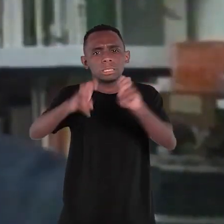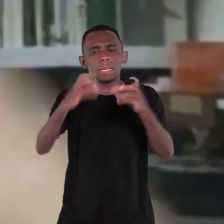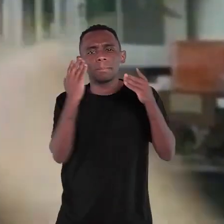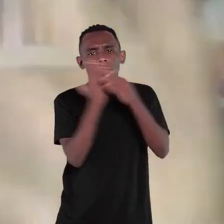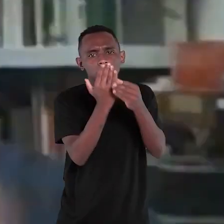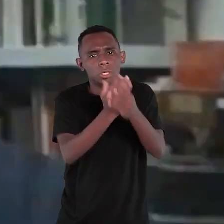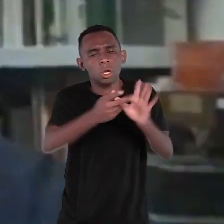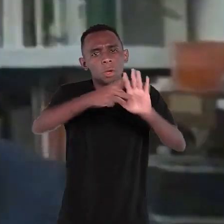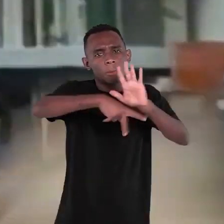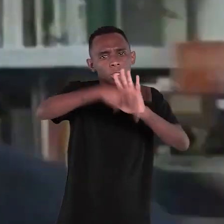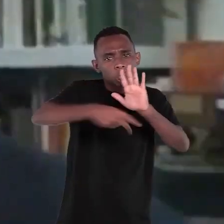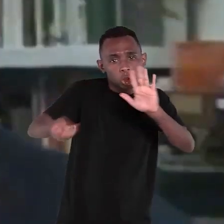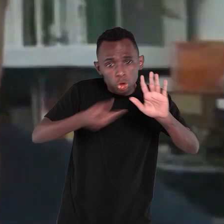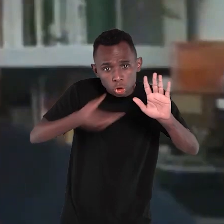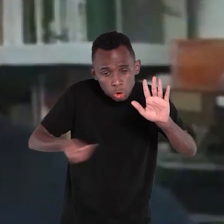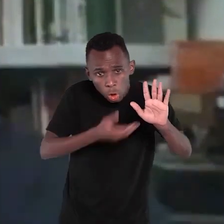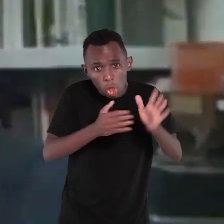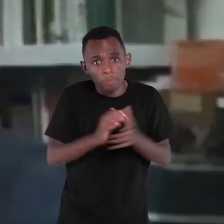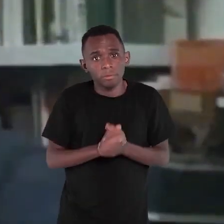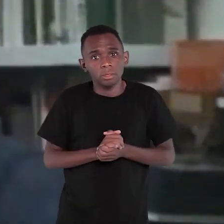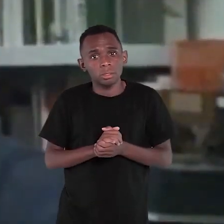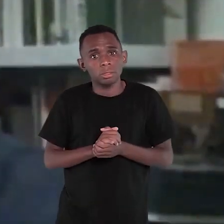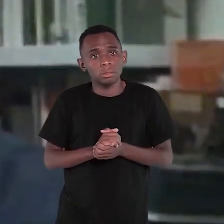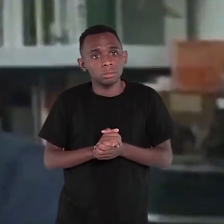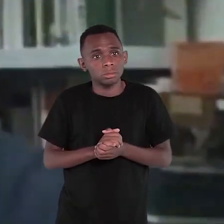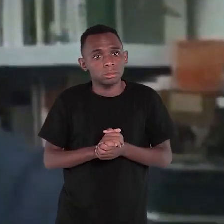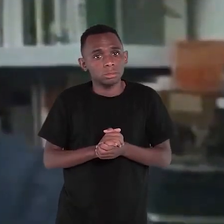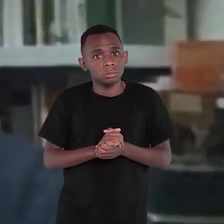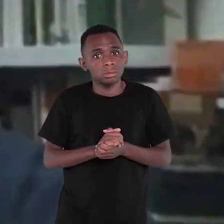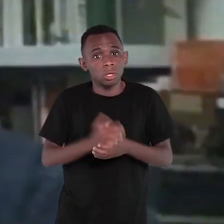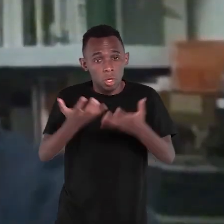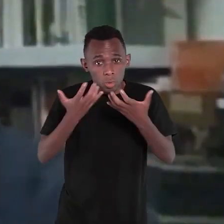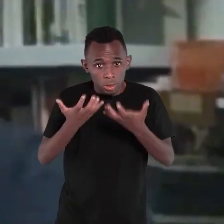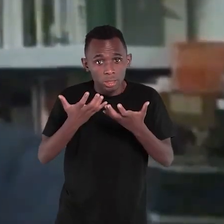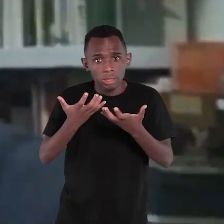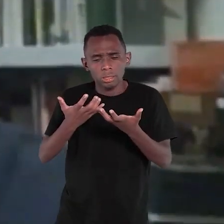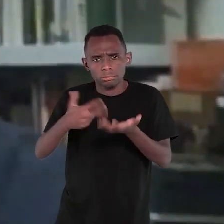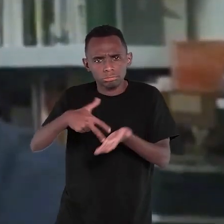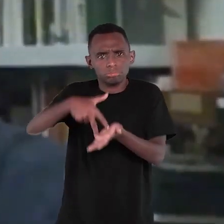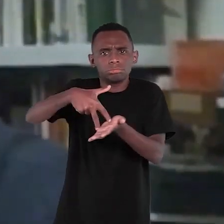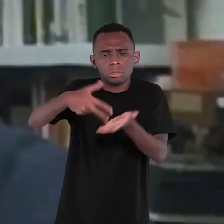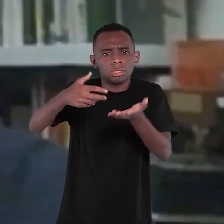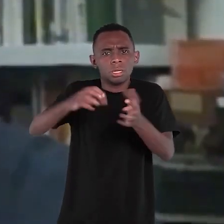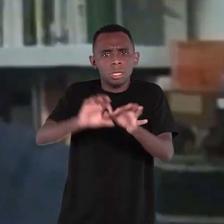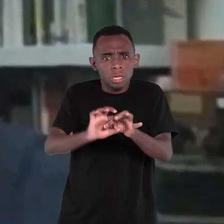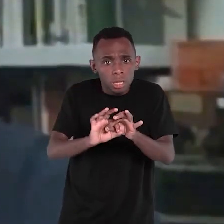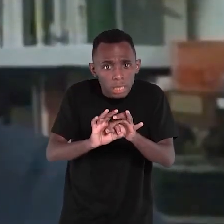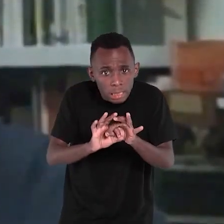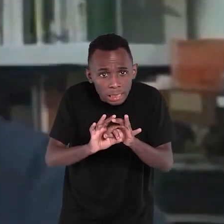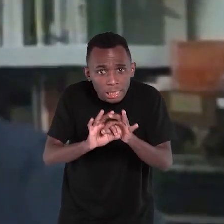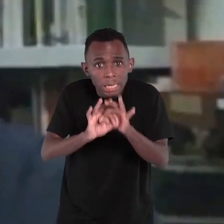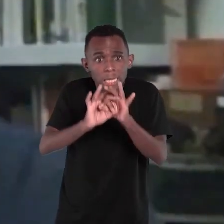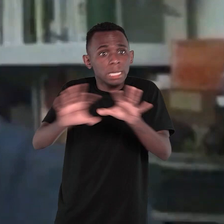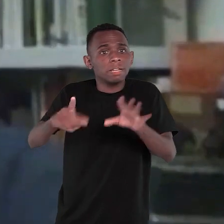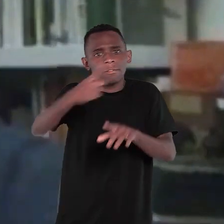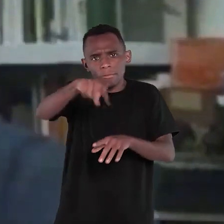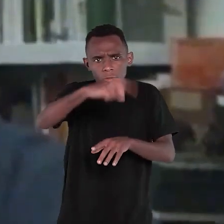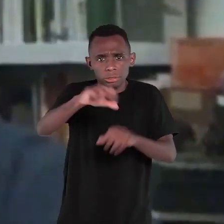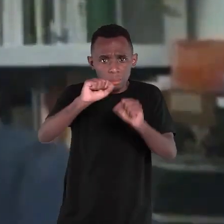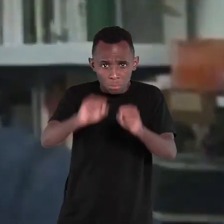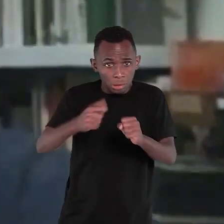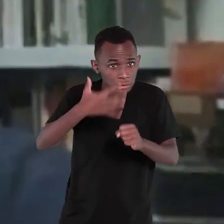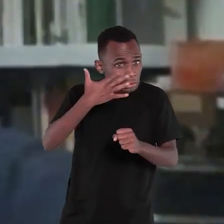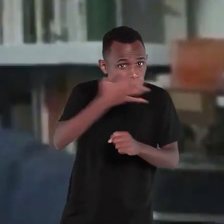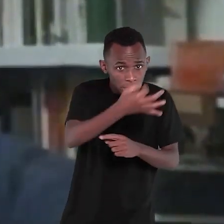sobre biblioteca, projetos novos e tal, então eu queria me colocar à disposição aí de quem estiver